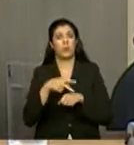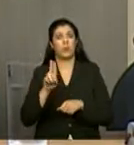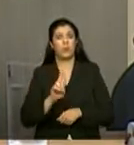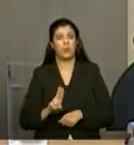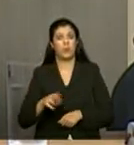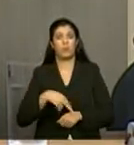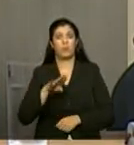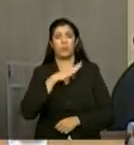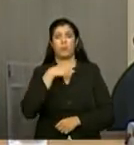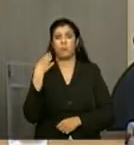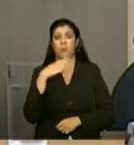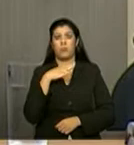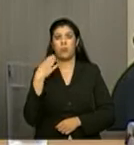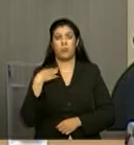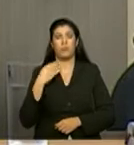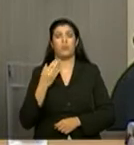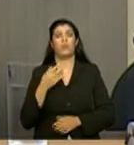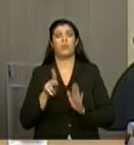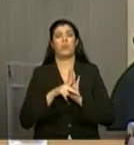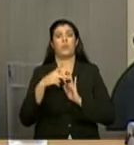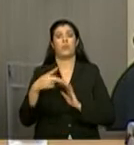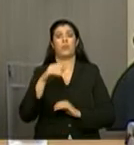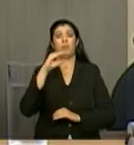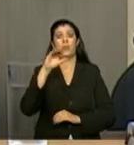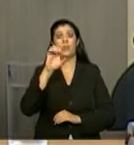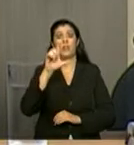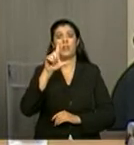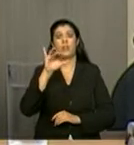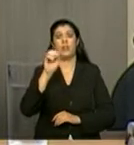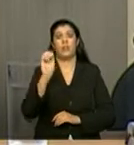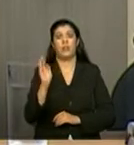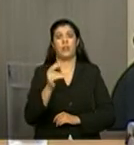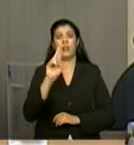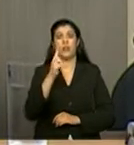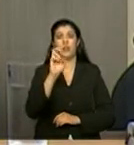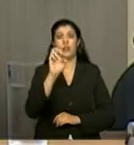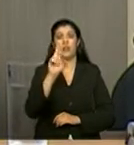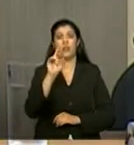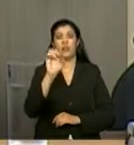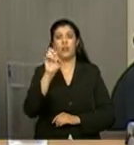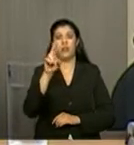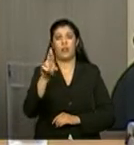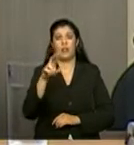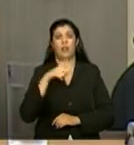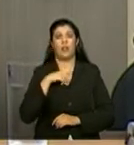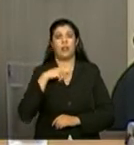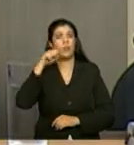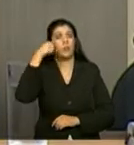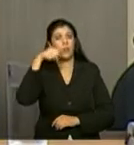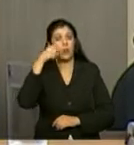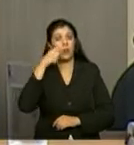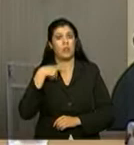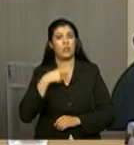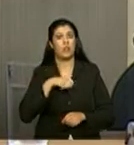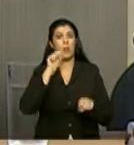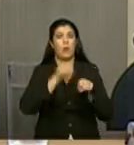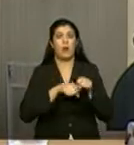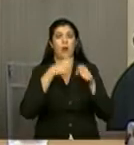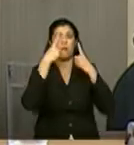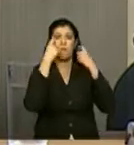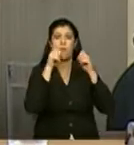mortes aquelas inclusive da sicília regra que a vítima era o senador revele vitimou a